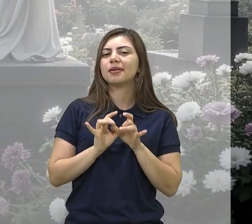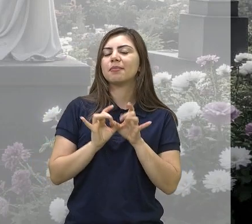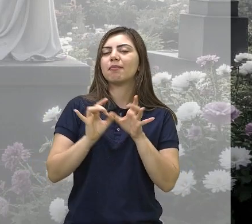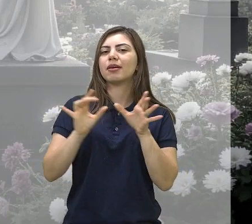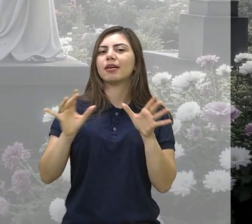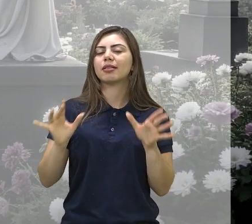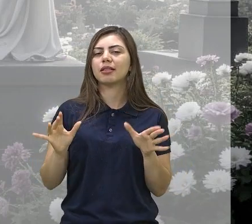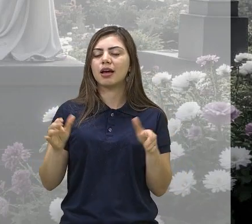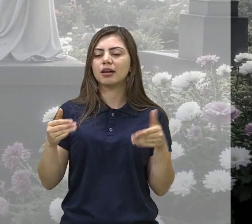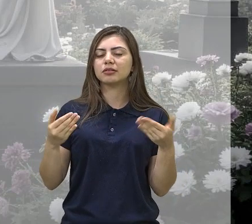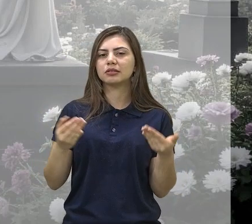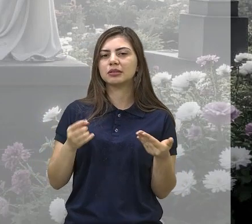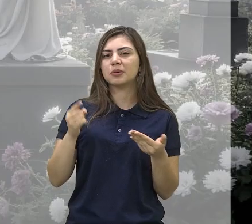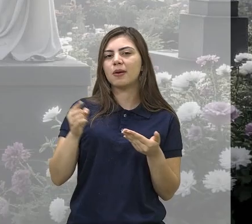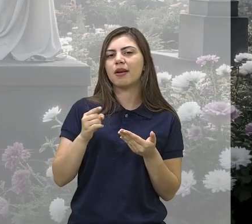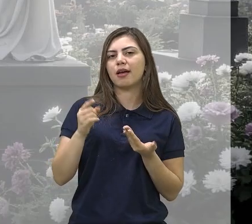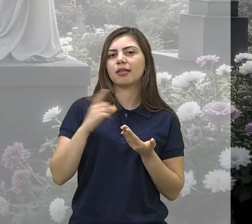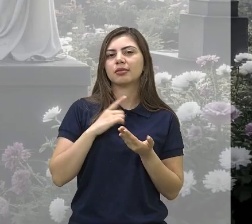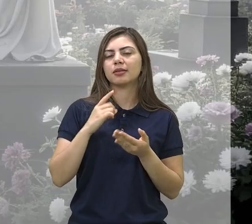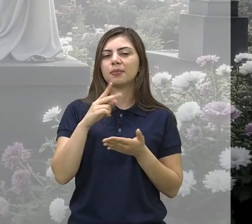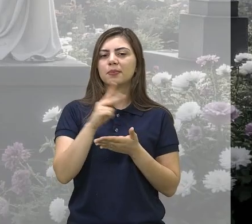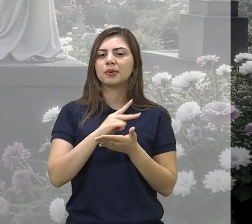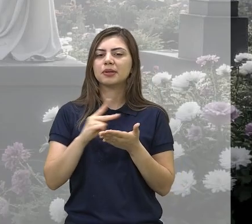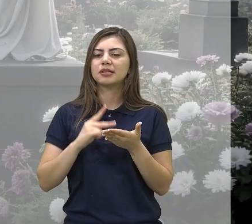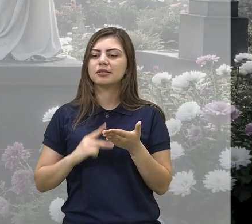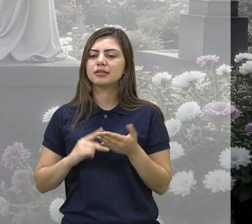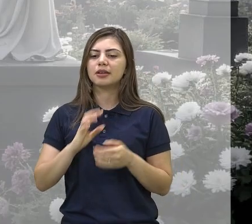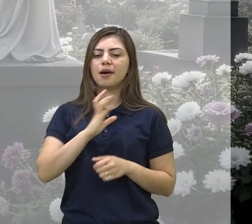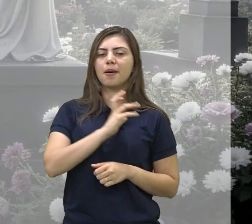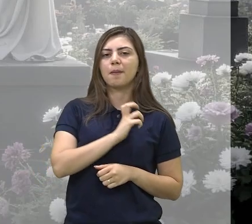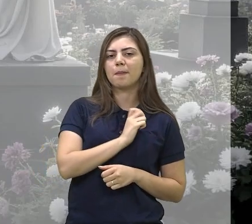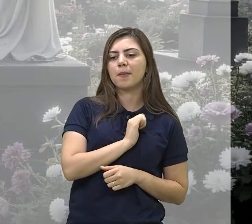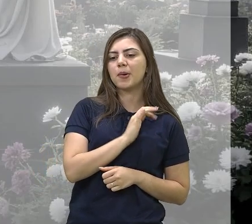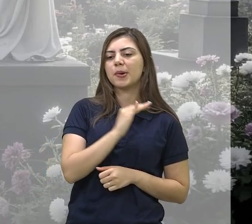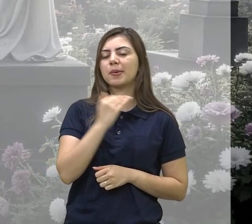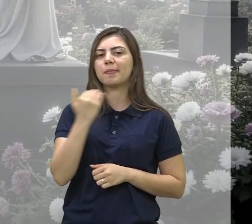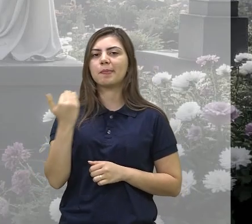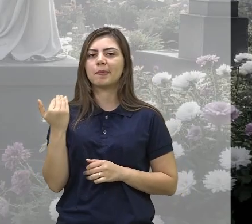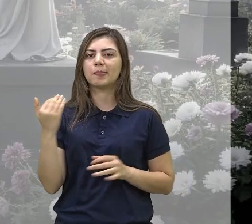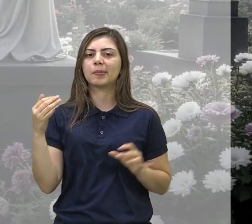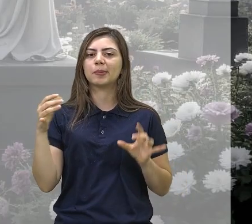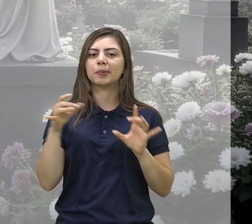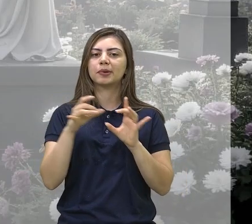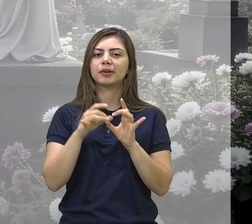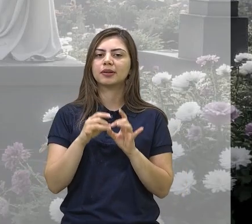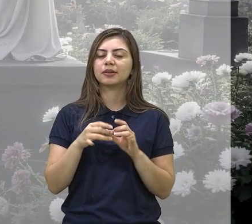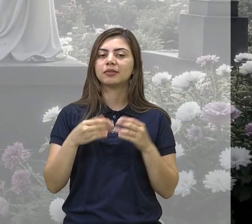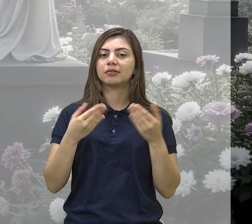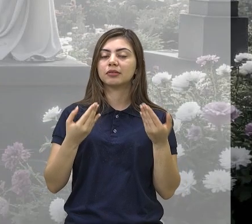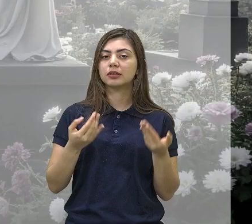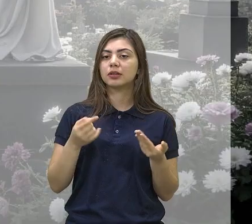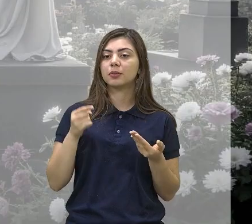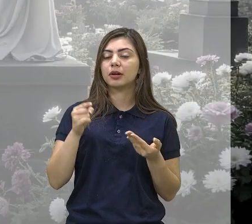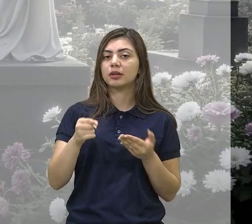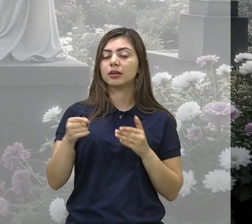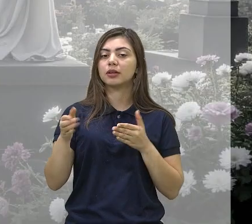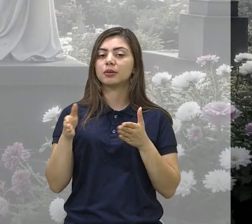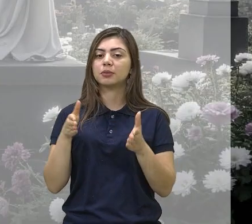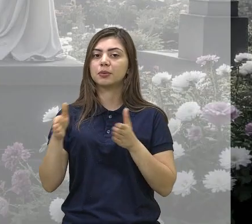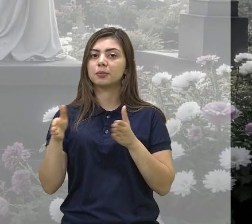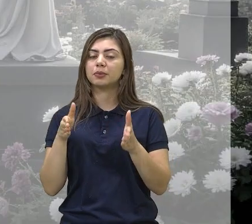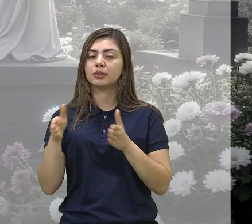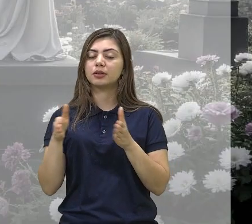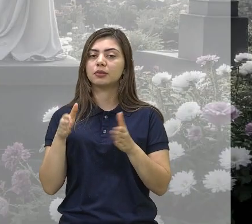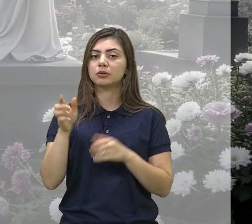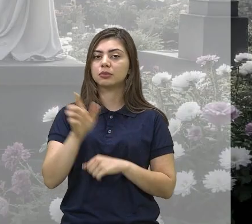cultuar, idealizar amor e morte. Não é à toa que nesse momento da